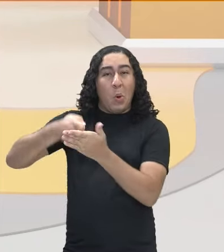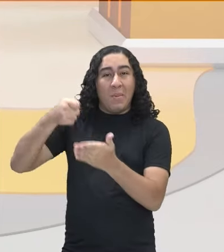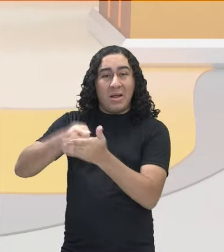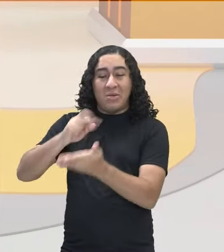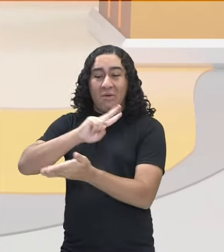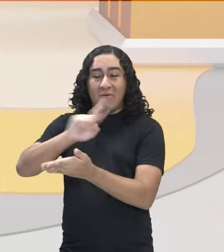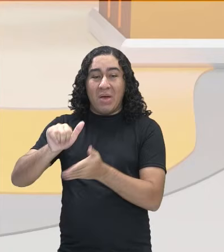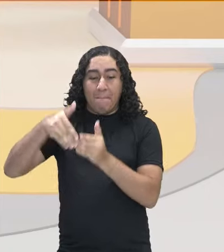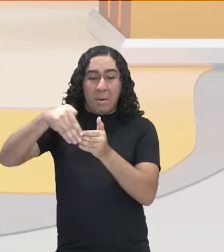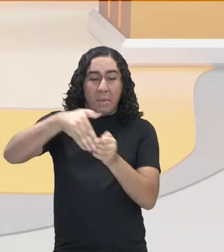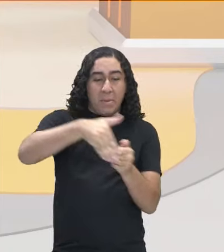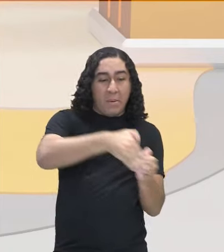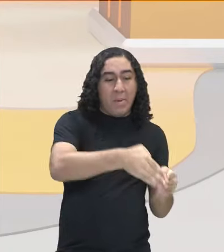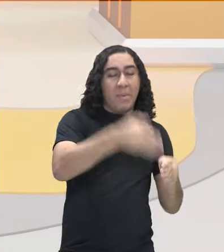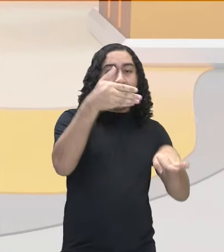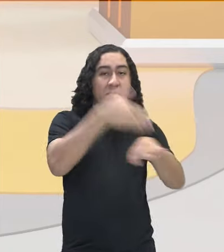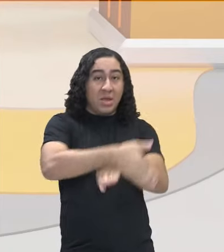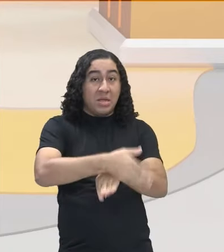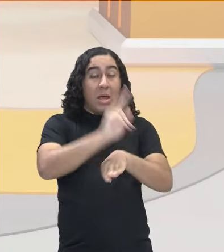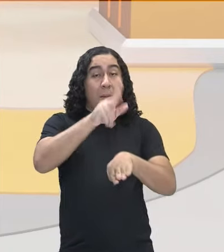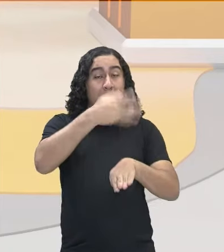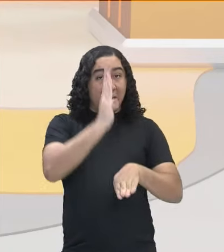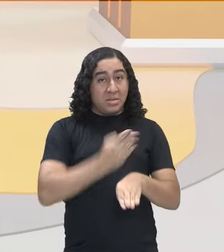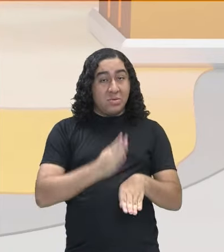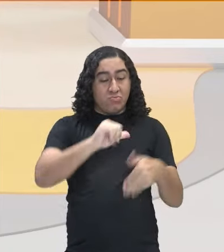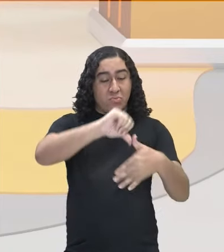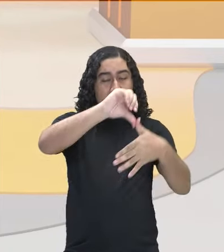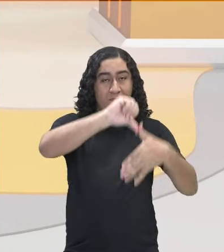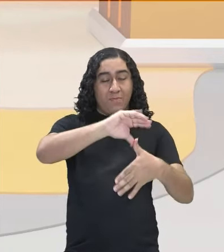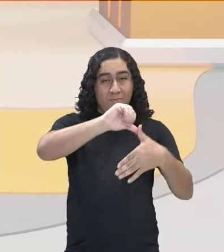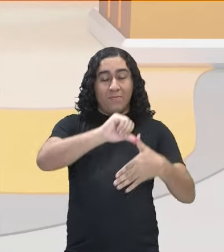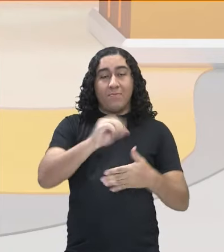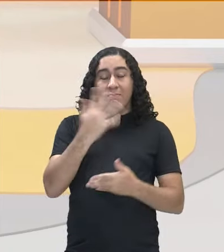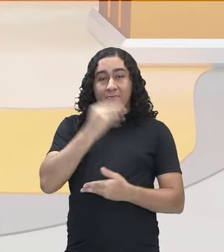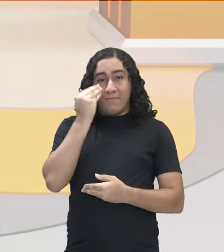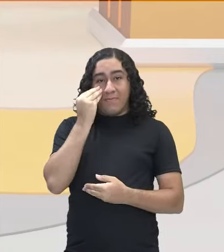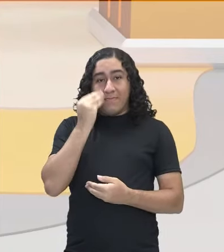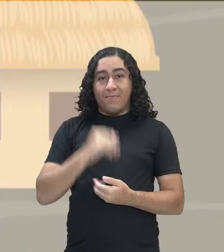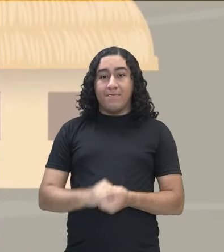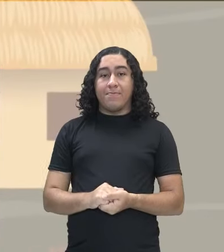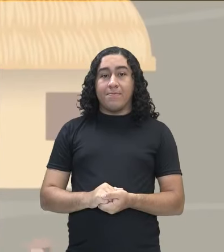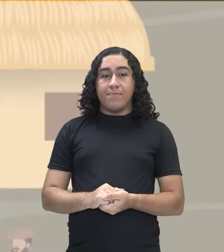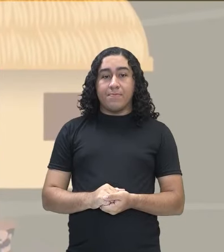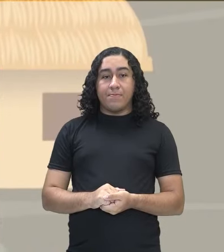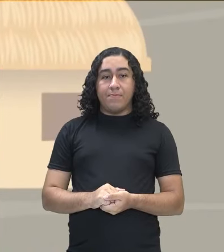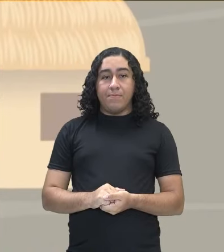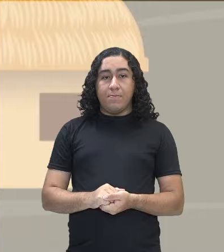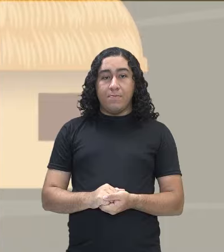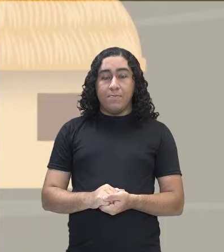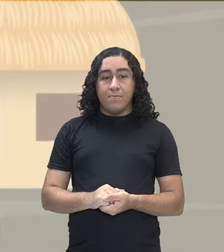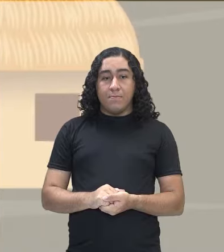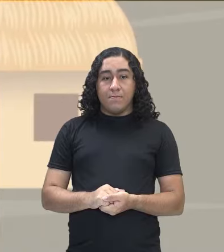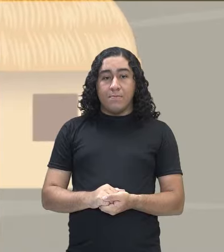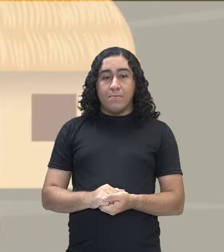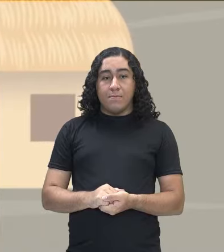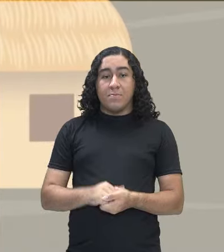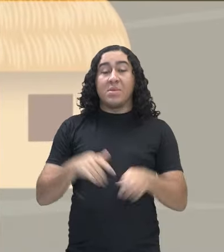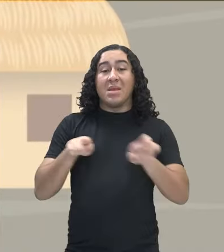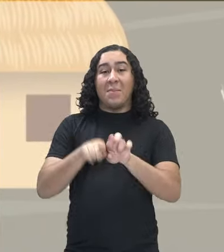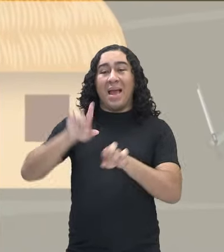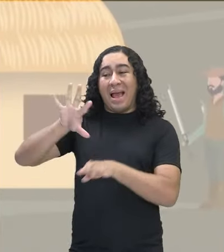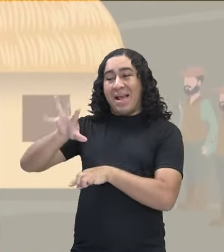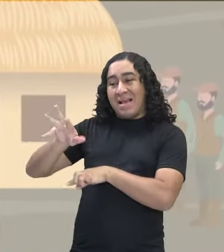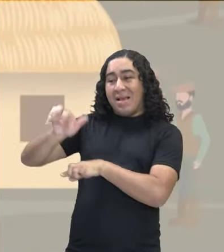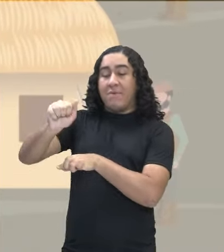populações do seu local de origem até a chegada à colônias acompanhe comigo a capitura e o transporte de Africanos